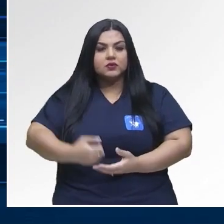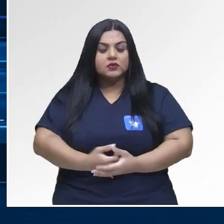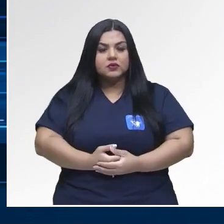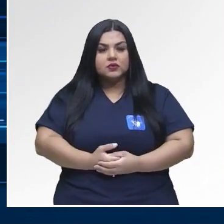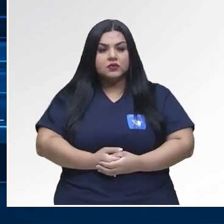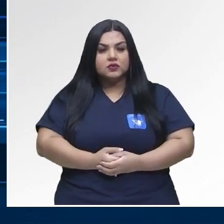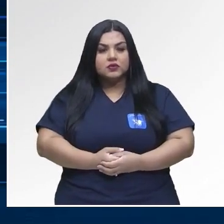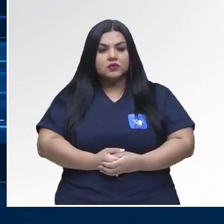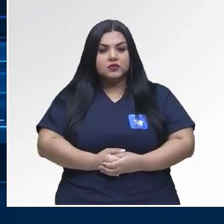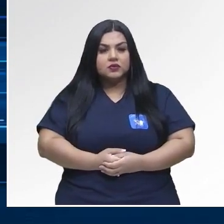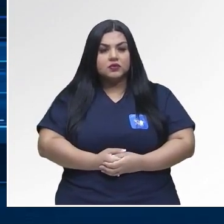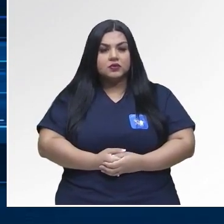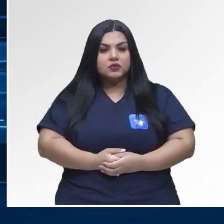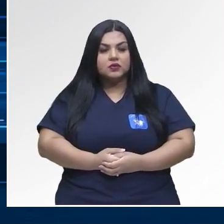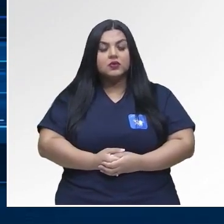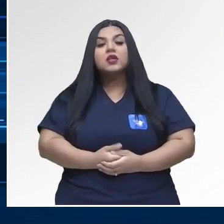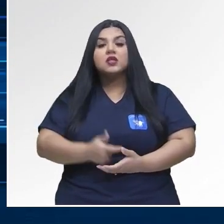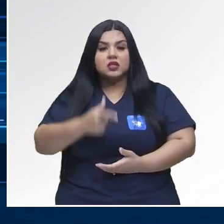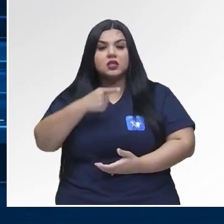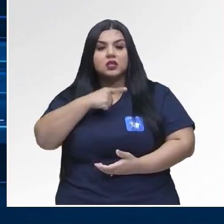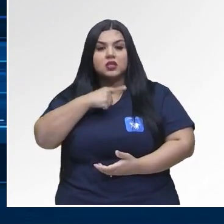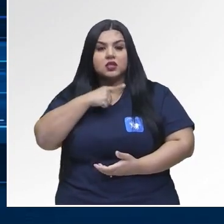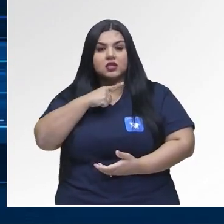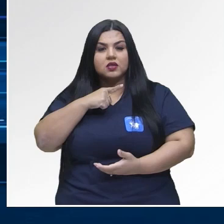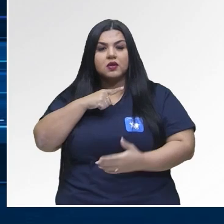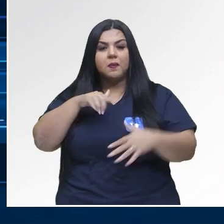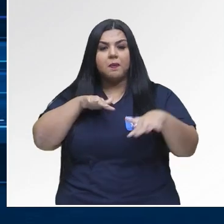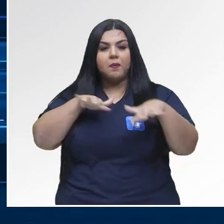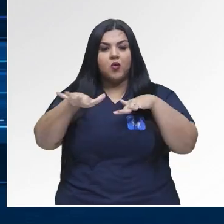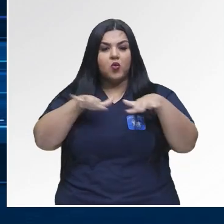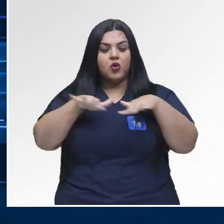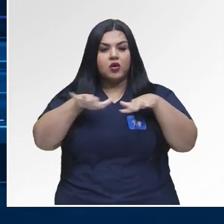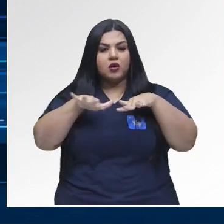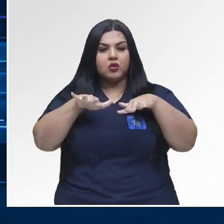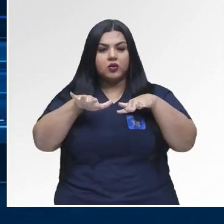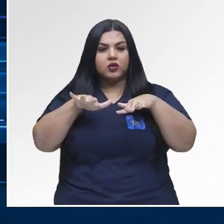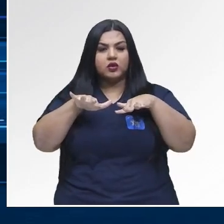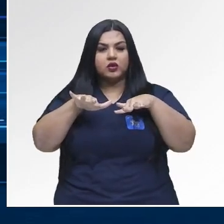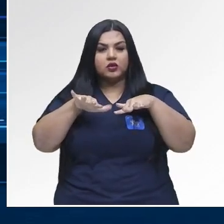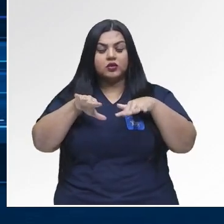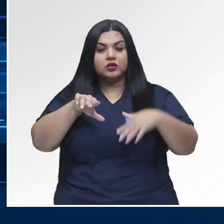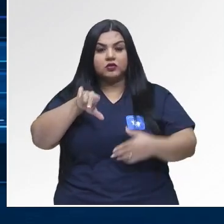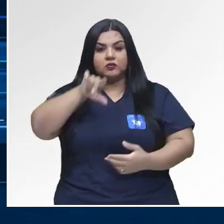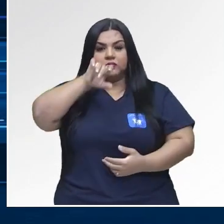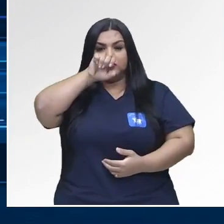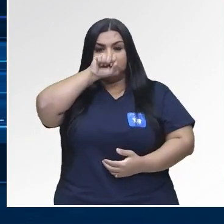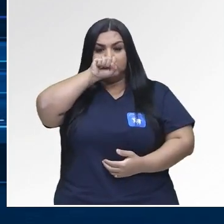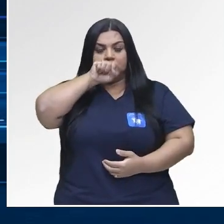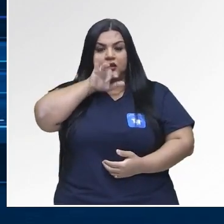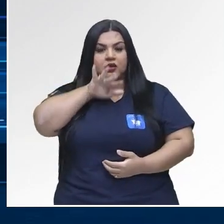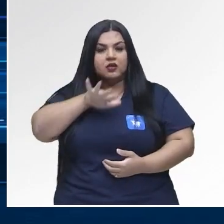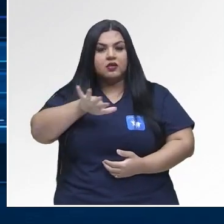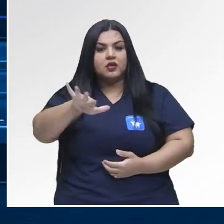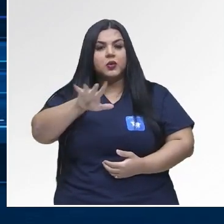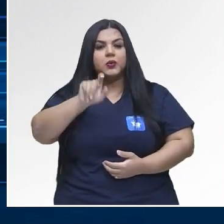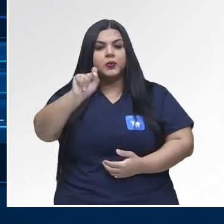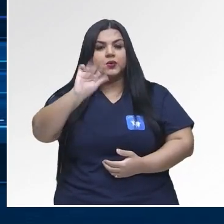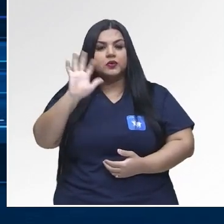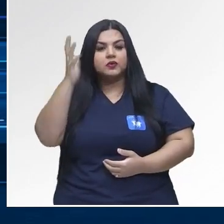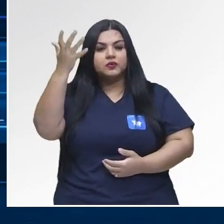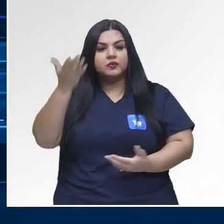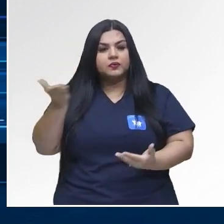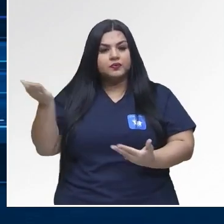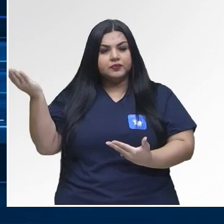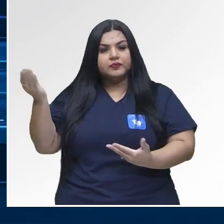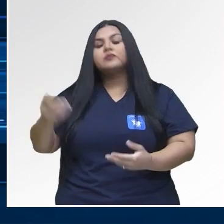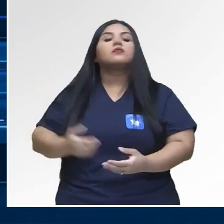aqui no nosso croma, a gente tem esse movimento de inspiração e de expiração. Então, o que acontece?